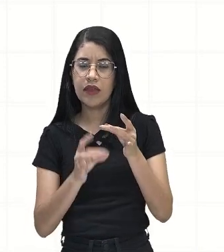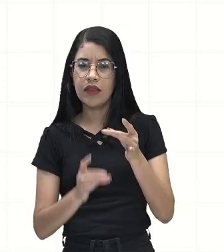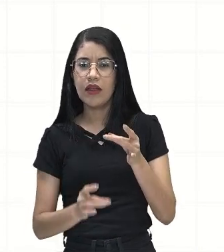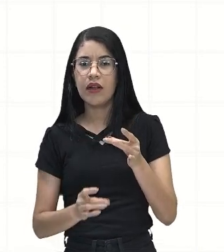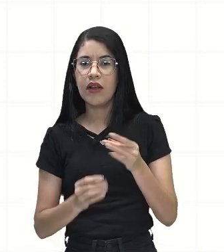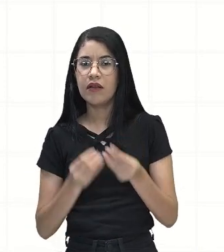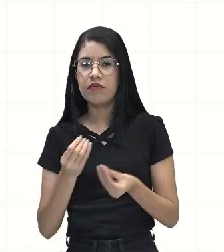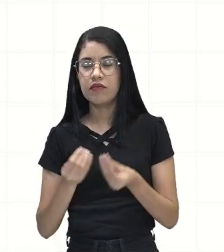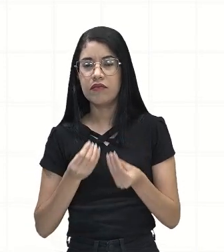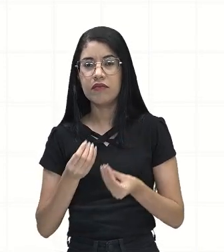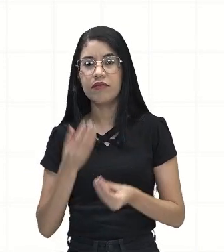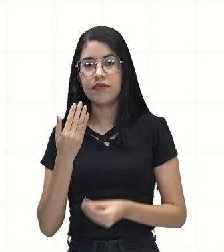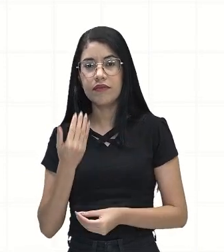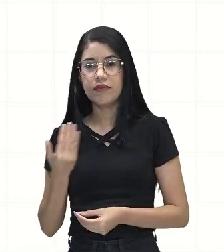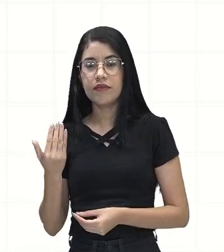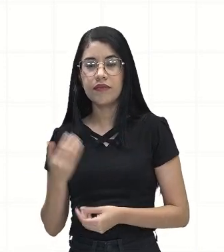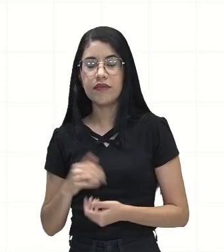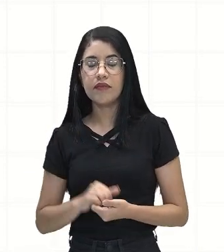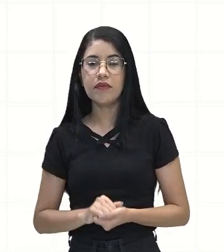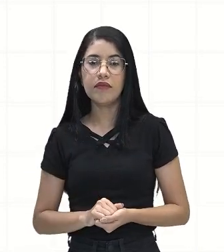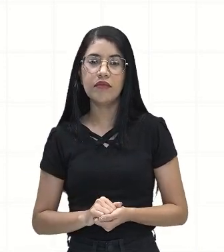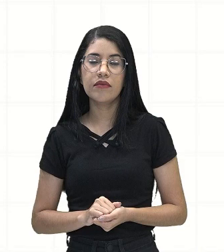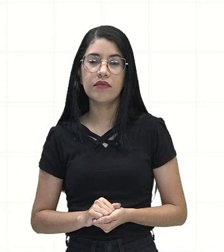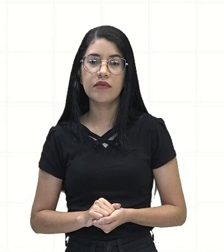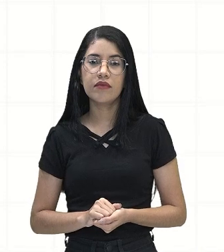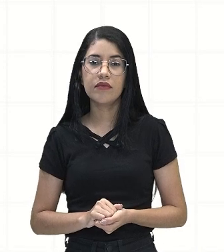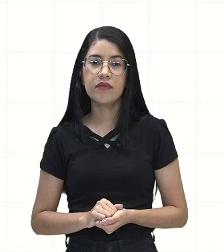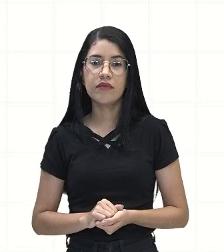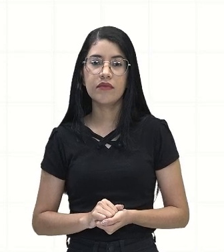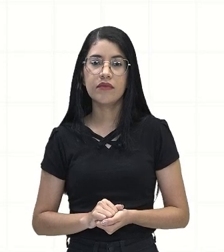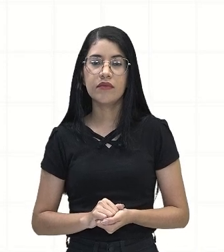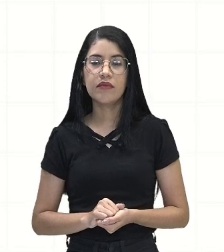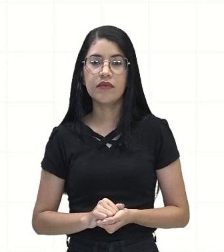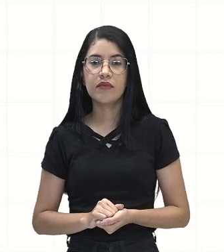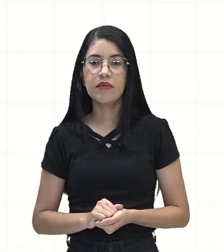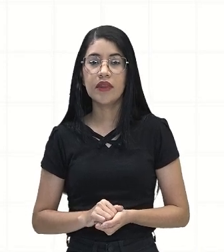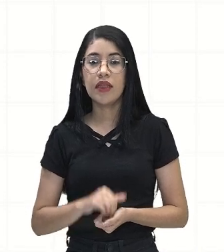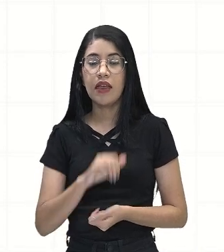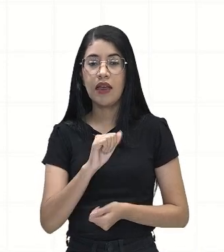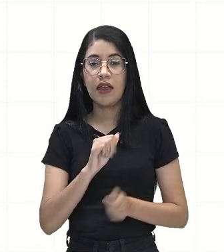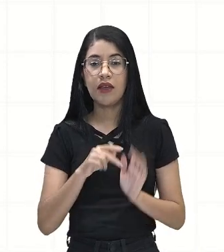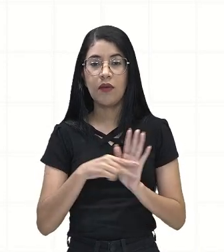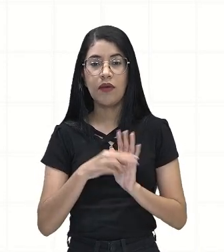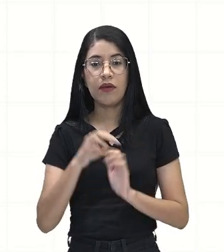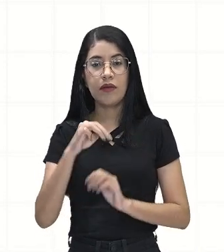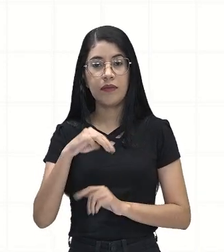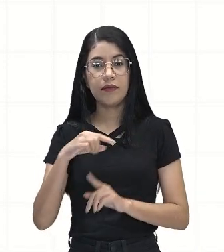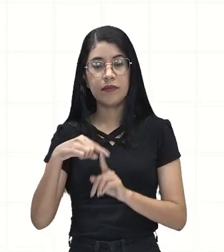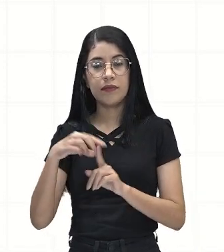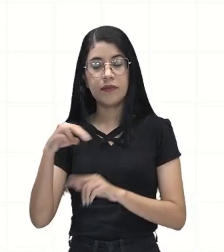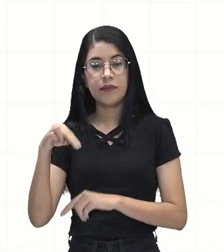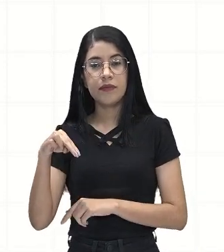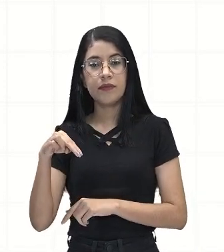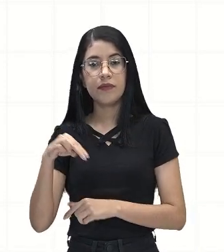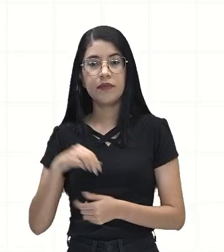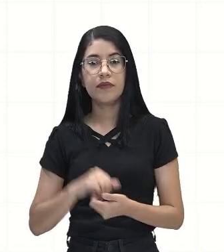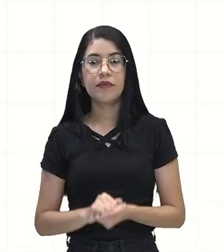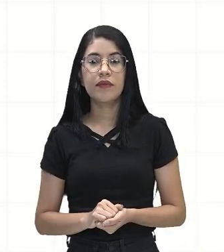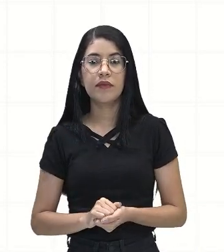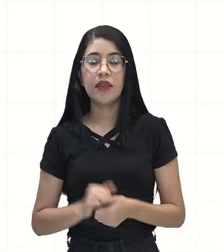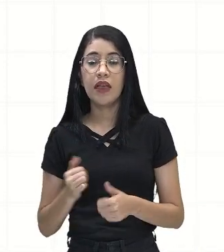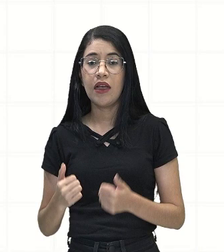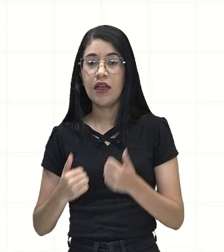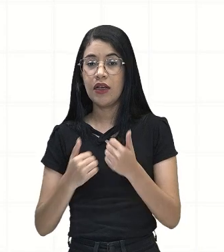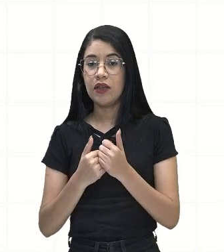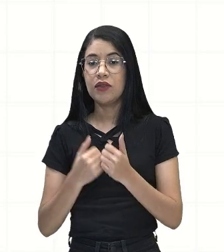digitado para ficar mais bonitinho. Então, ó, A mais é igual a M mais N. Eu sei o valor do N e eu